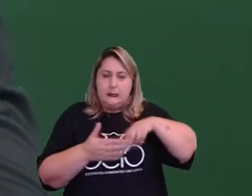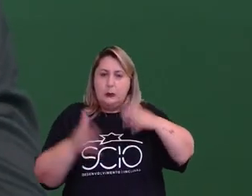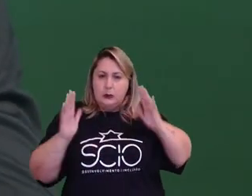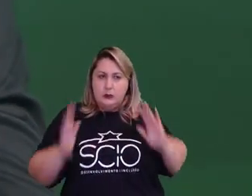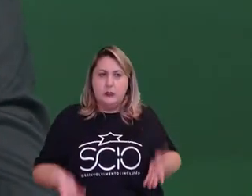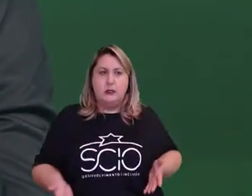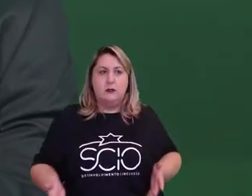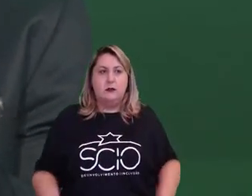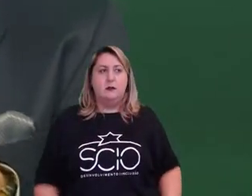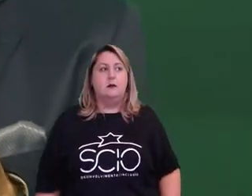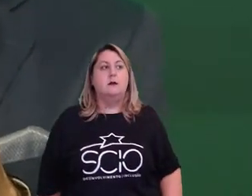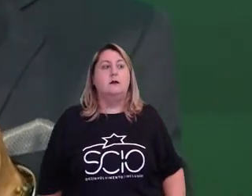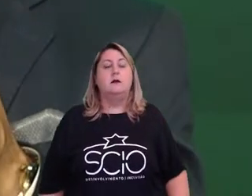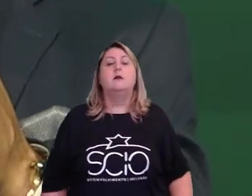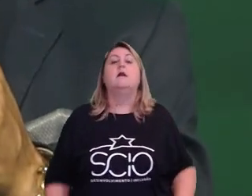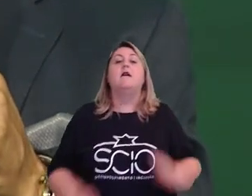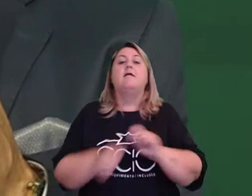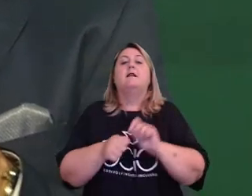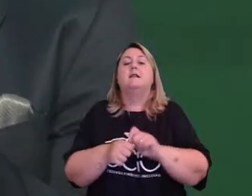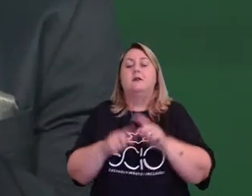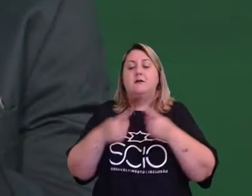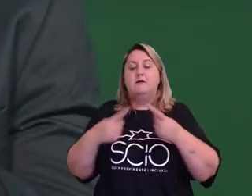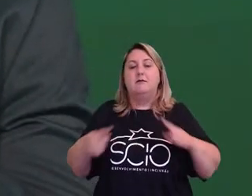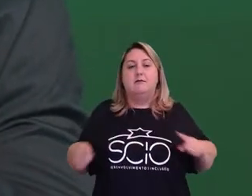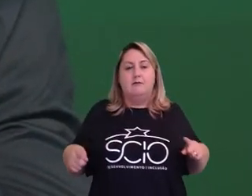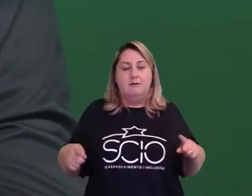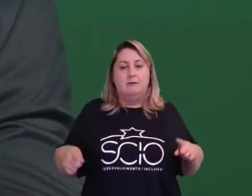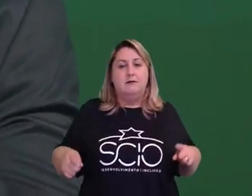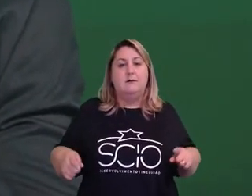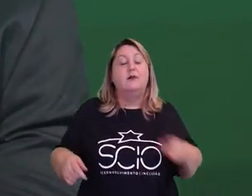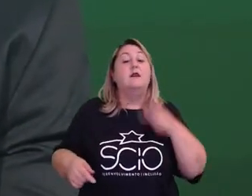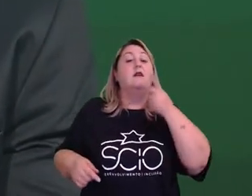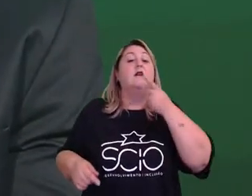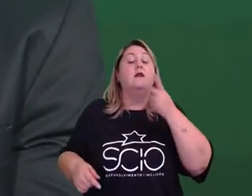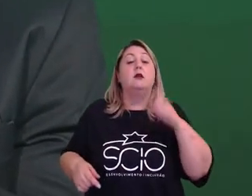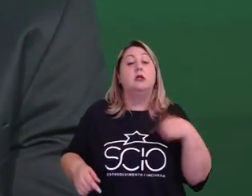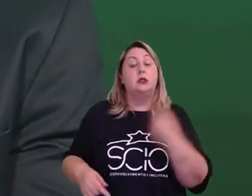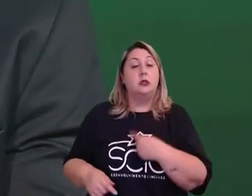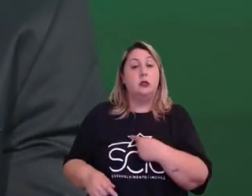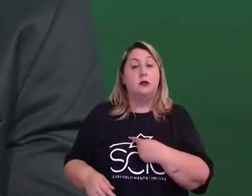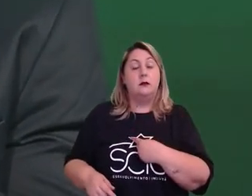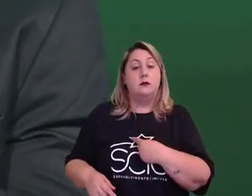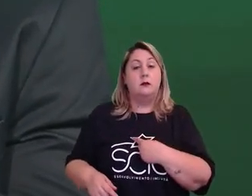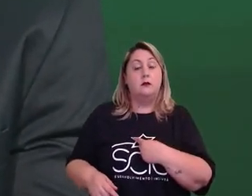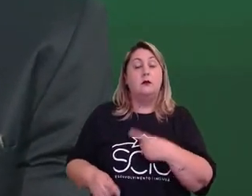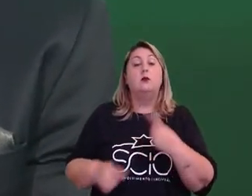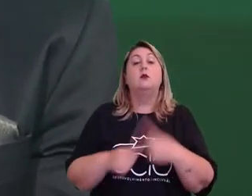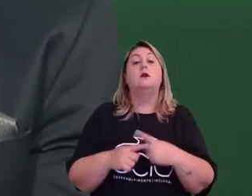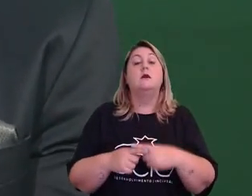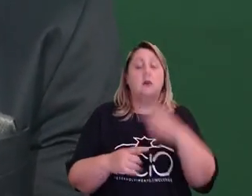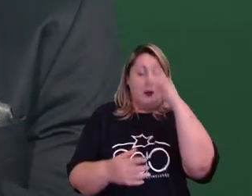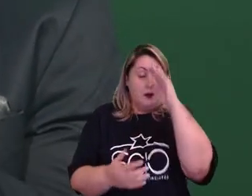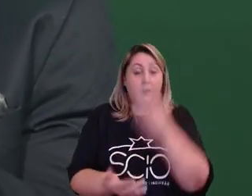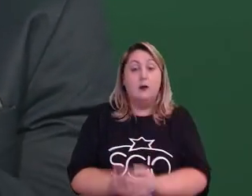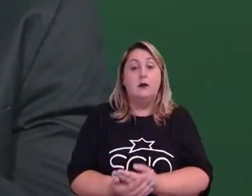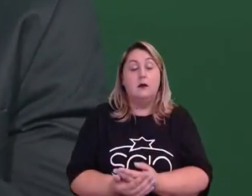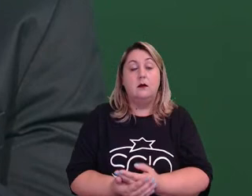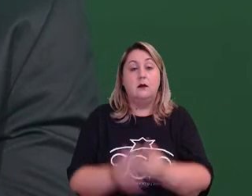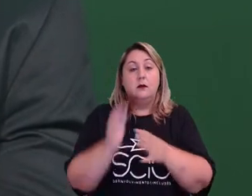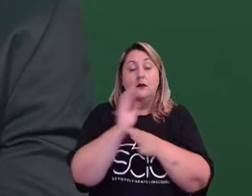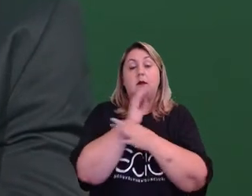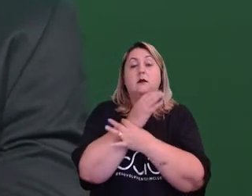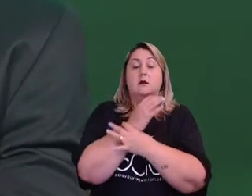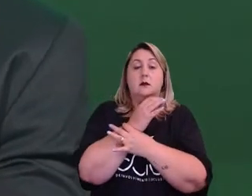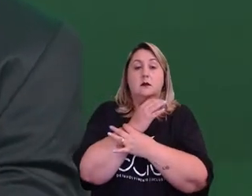se divertindo com a família, fazendo o seu churrasquinho, e dizer para vocês que nós estamos aqui porque acreditamos que a